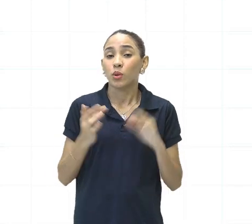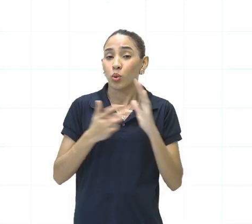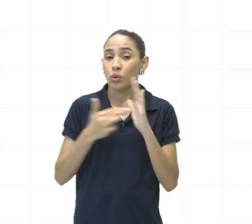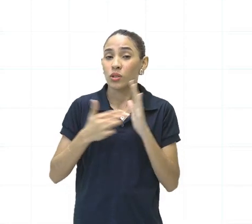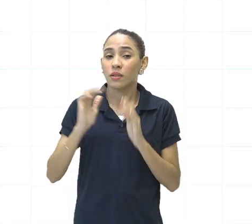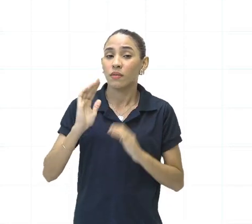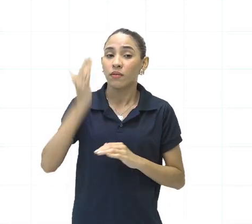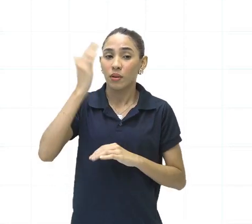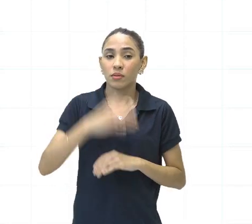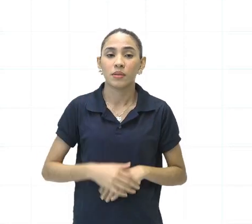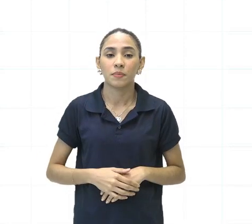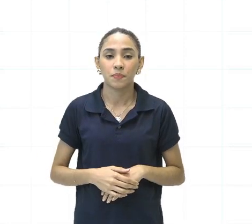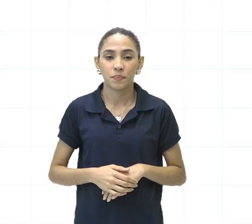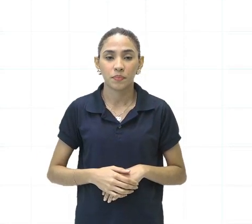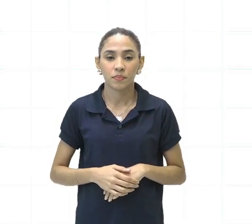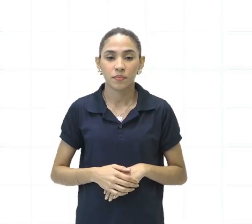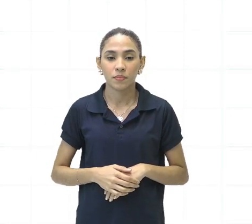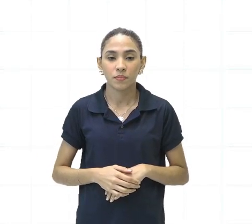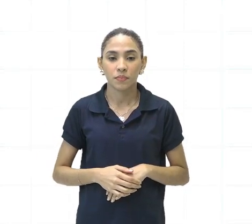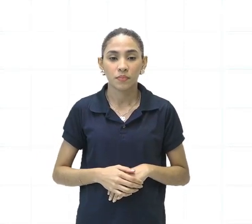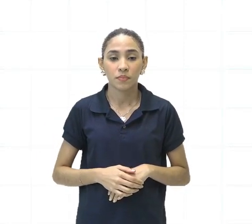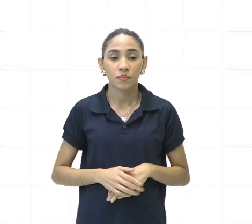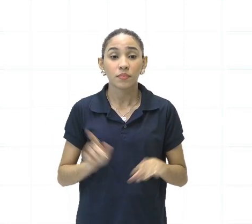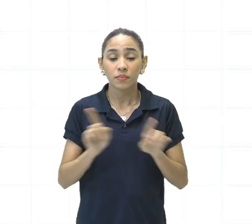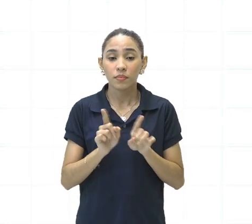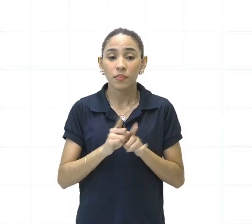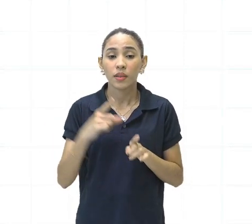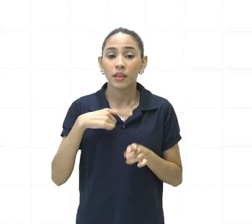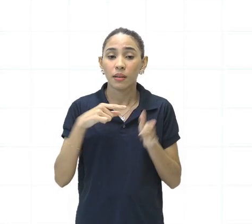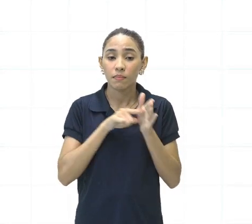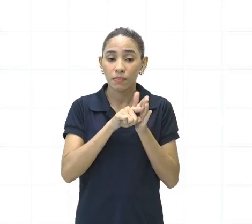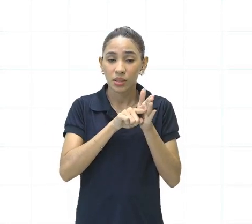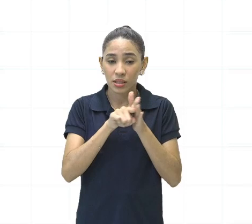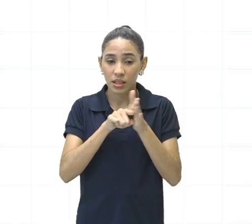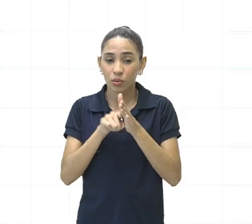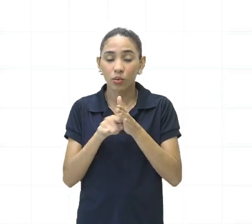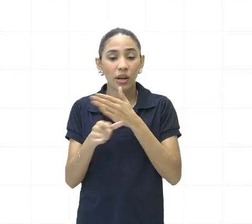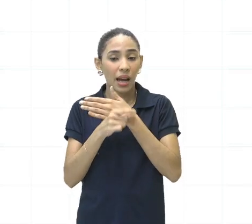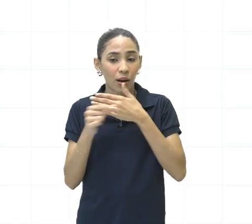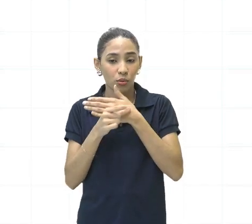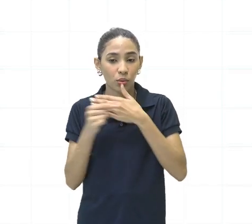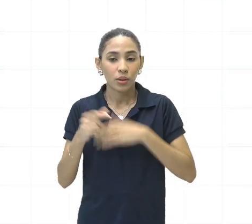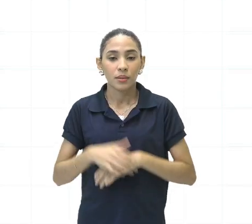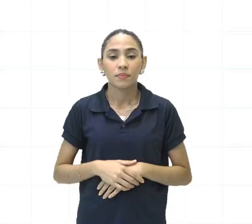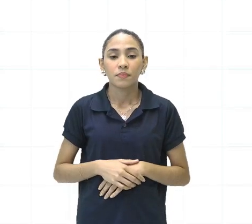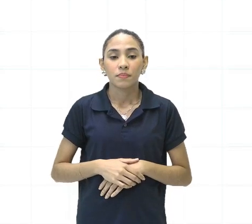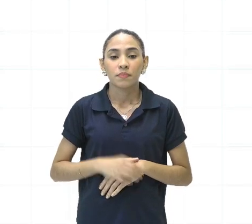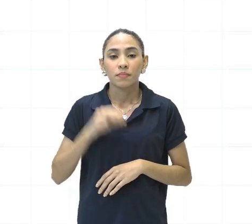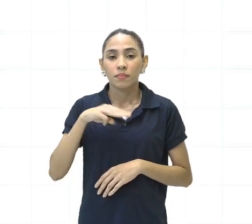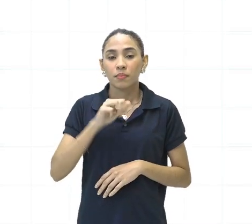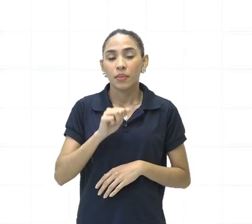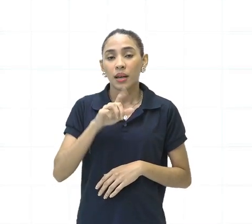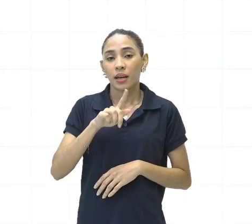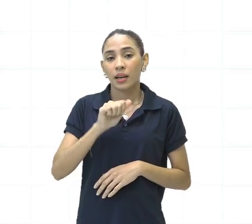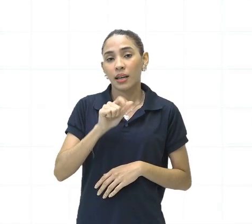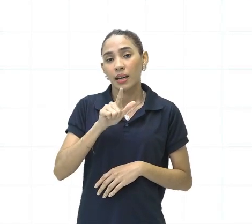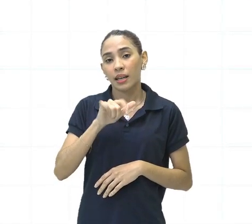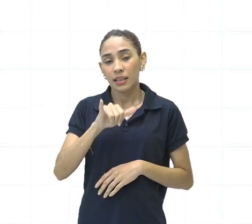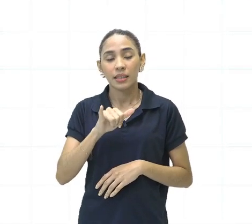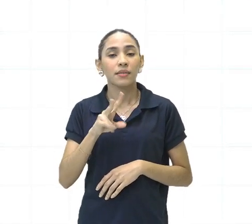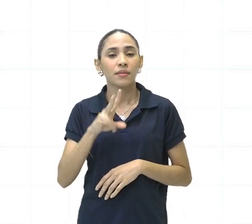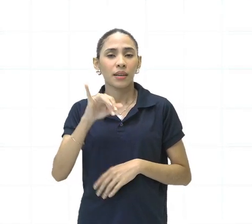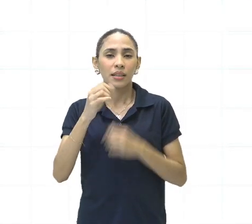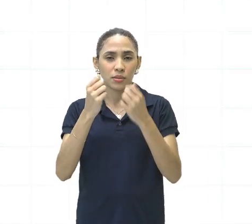news, tá bom? Aí temos uma pesquisadora aqui, né, que é a Magali Cunha, ela vai falar sobre essa